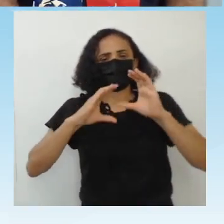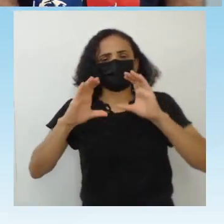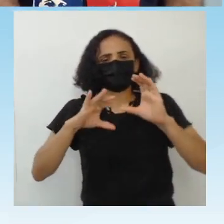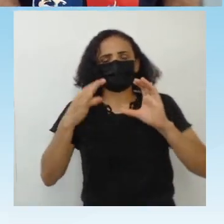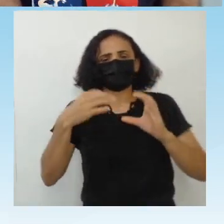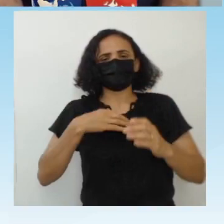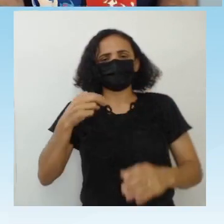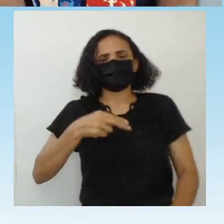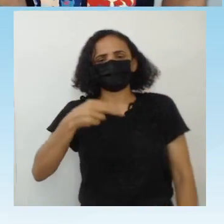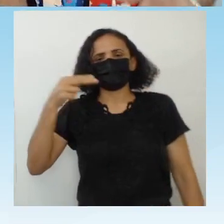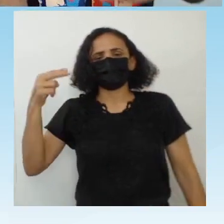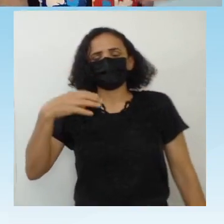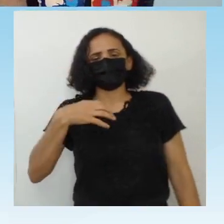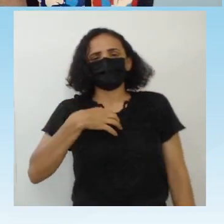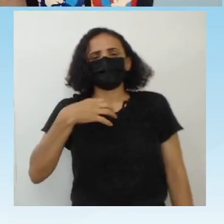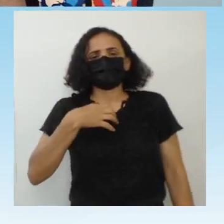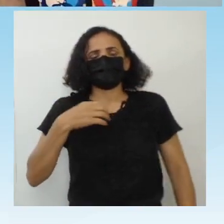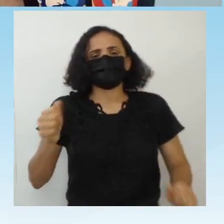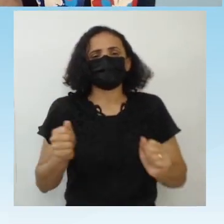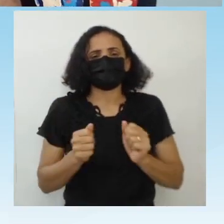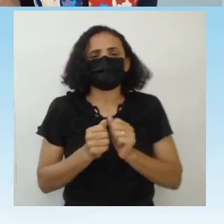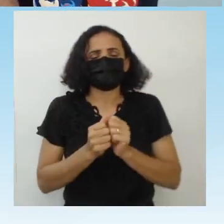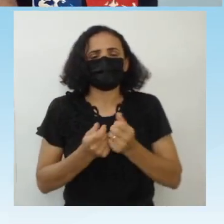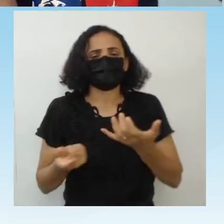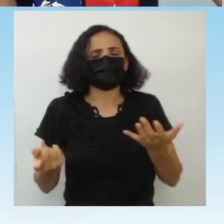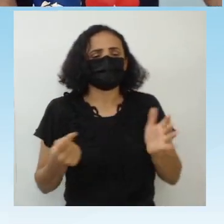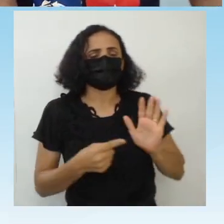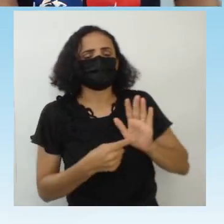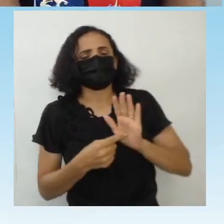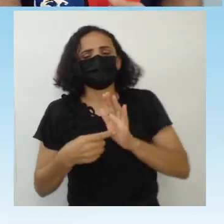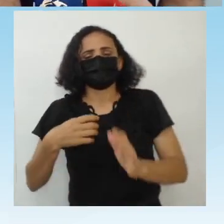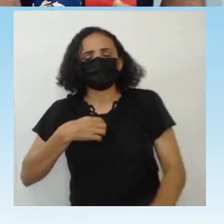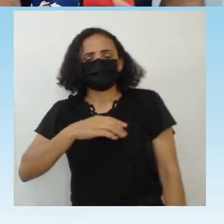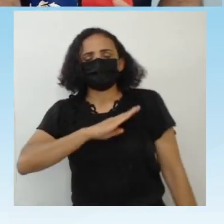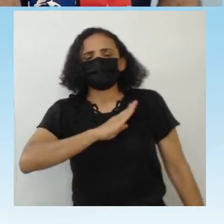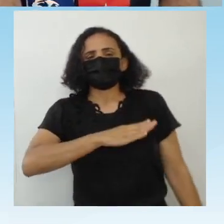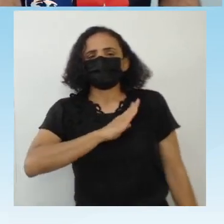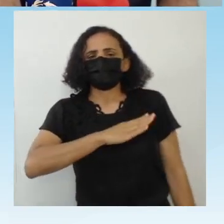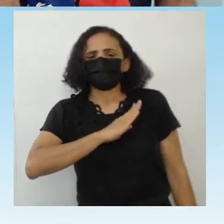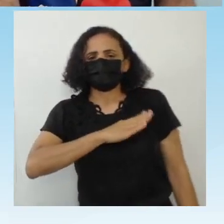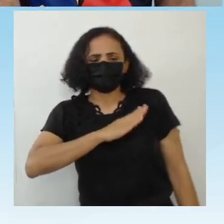do sertão, como a brisa amolecendo o coração,